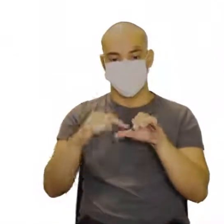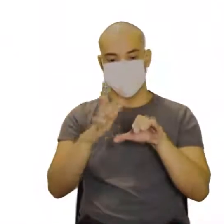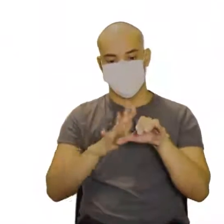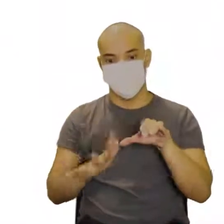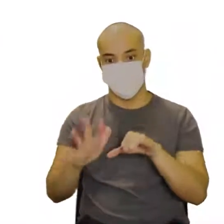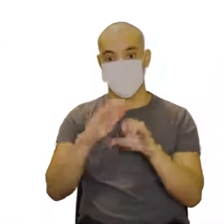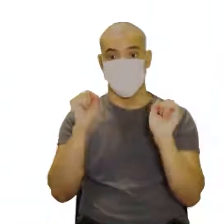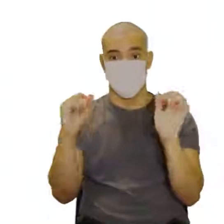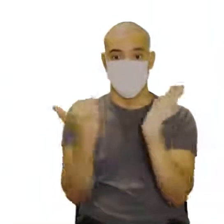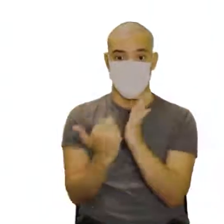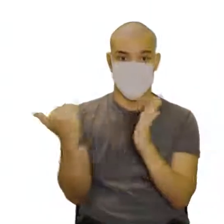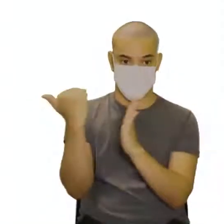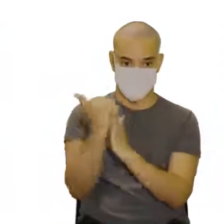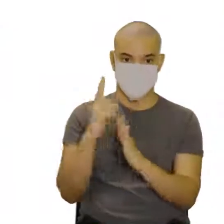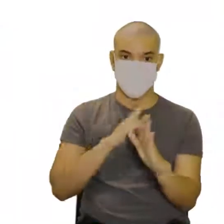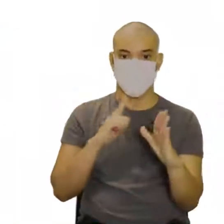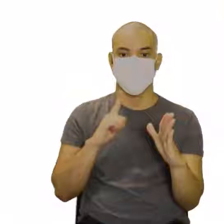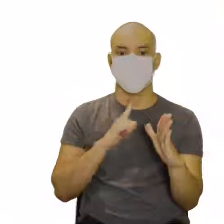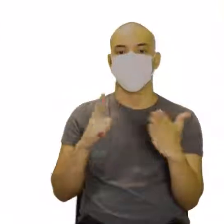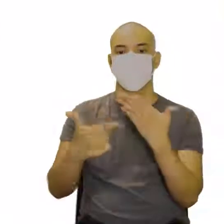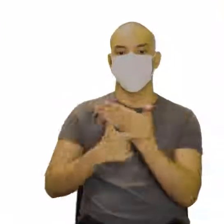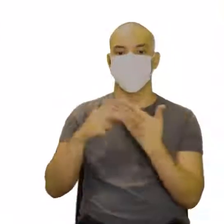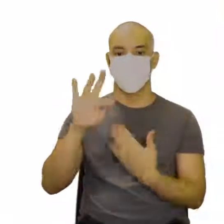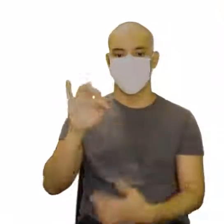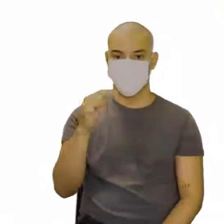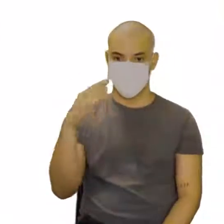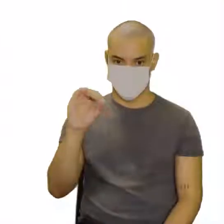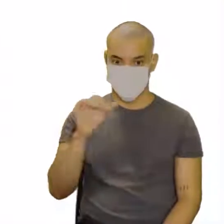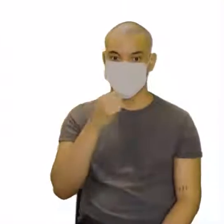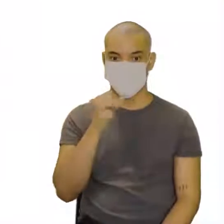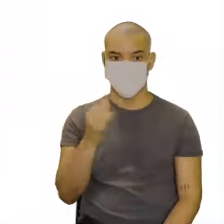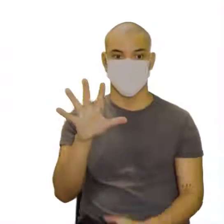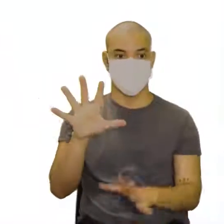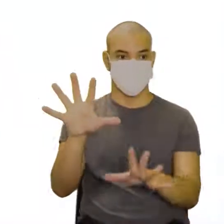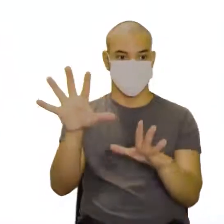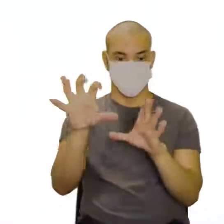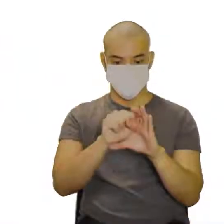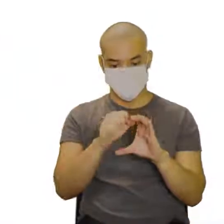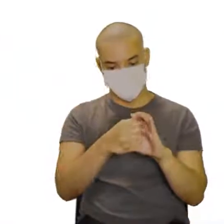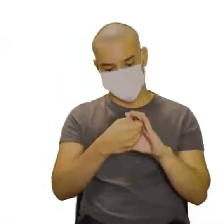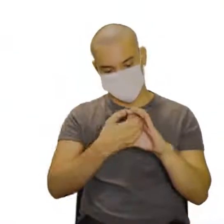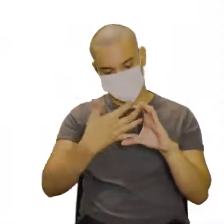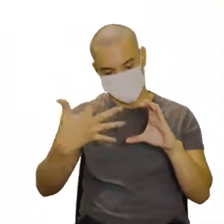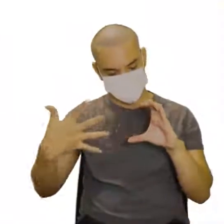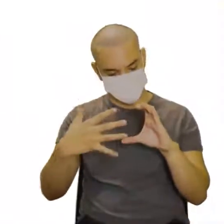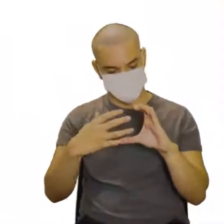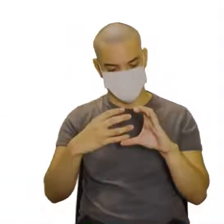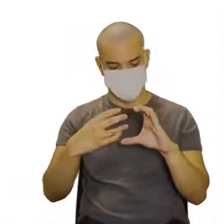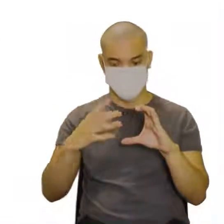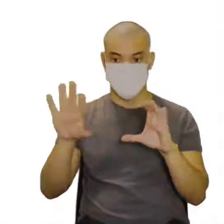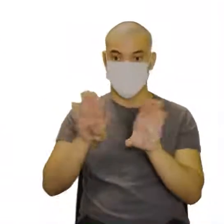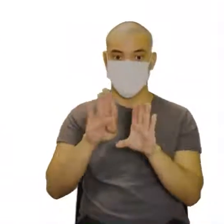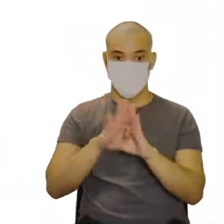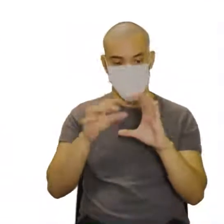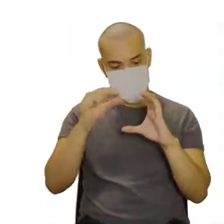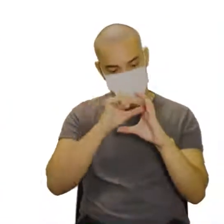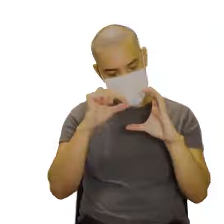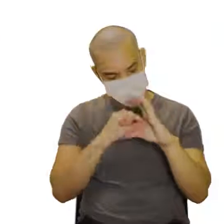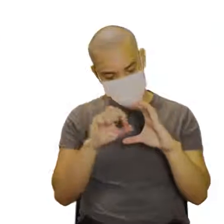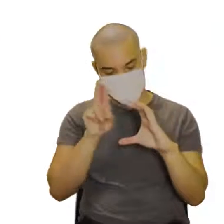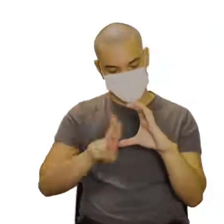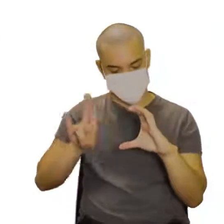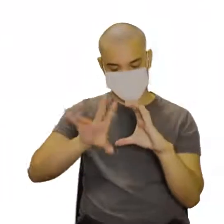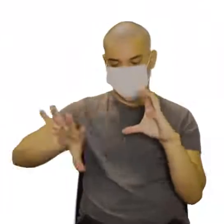ser maiores. Eles têm função, pessoal, de armazenar energia. Então, eles armazenam energia elétrica e para que ela possa ser